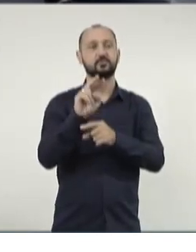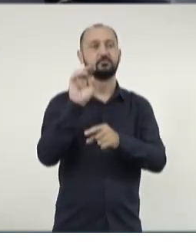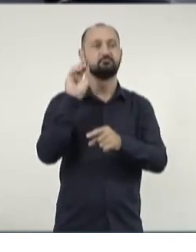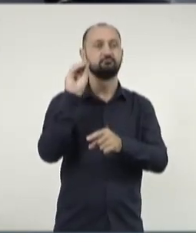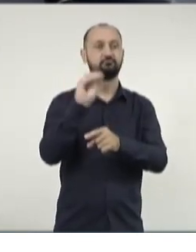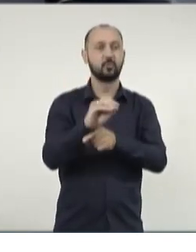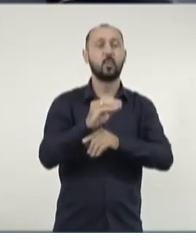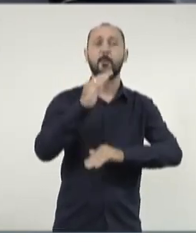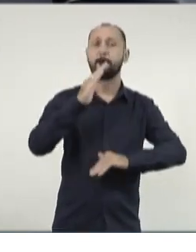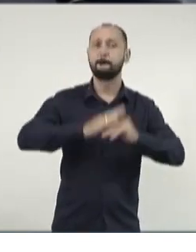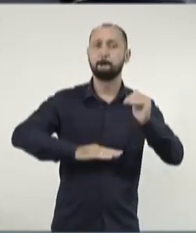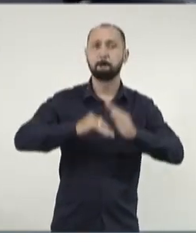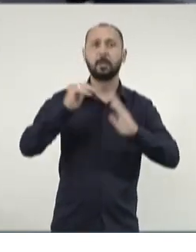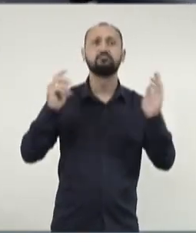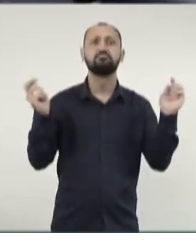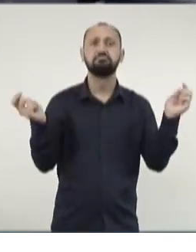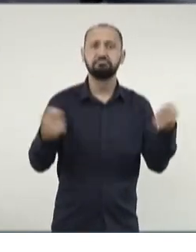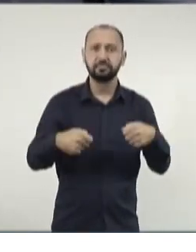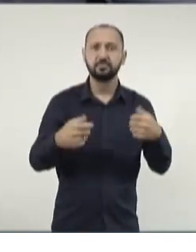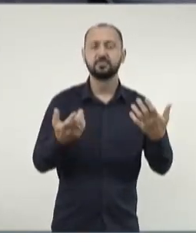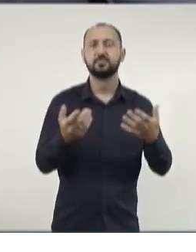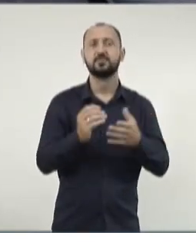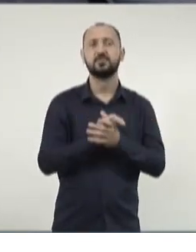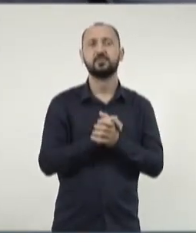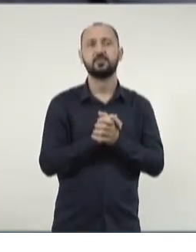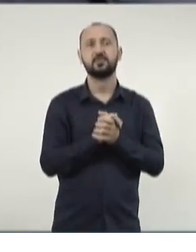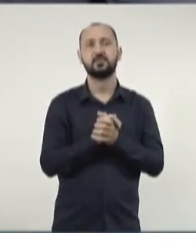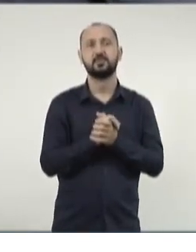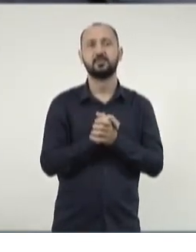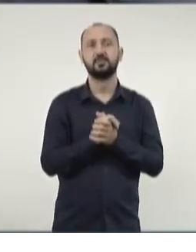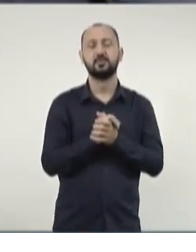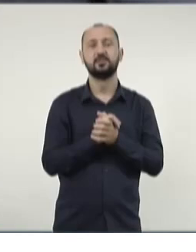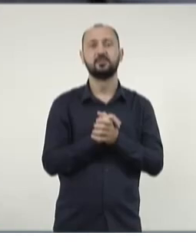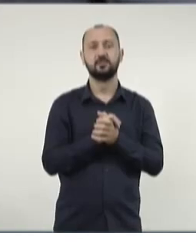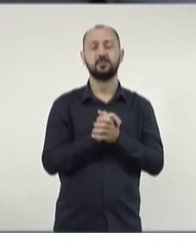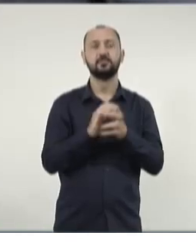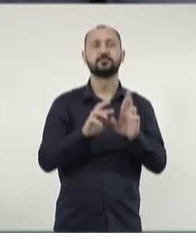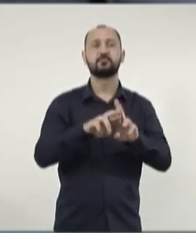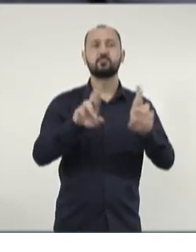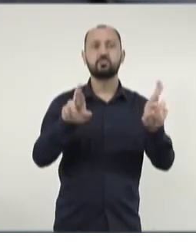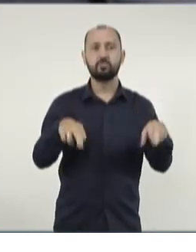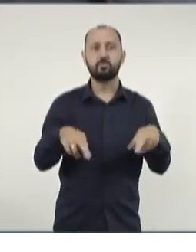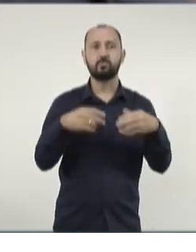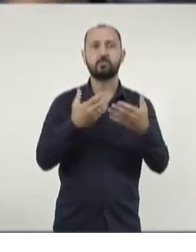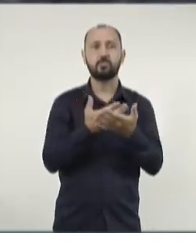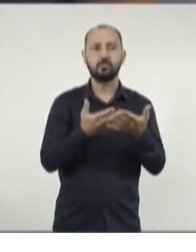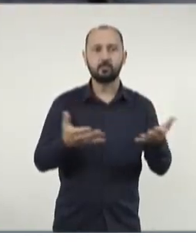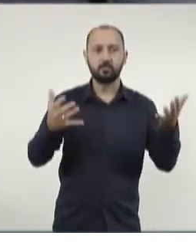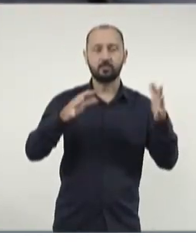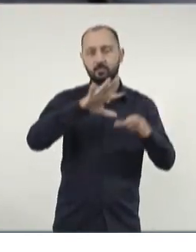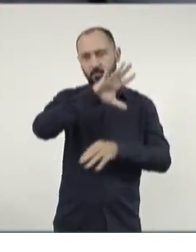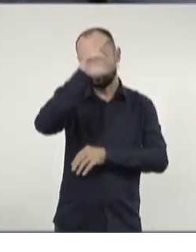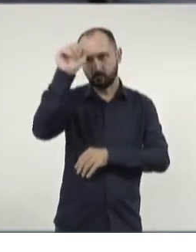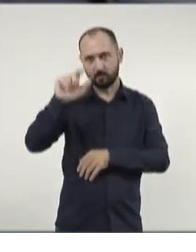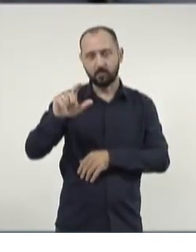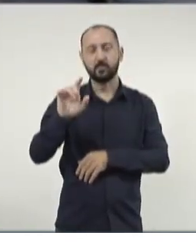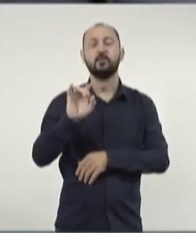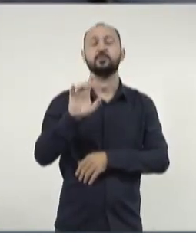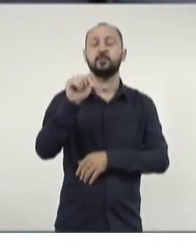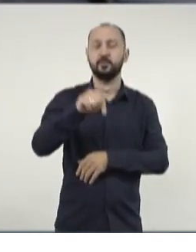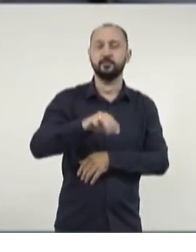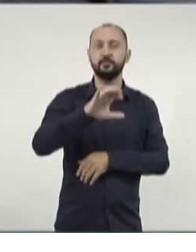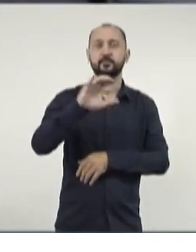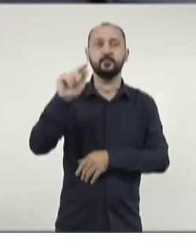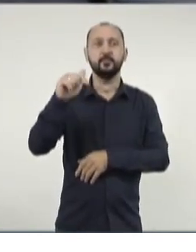super capacitados também. Então, essa rede, né, estender a todo o Mato Grosso do Sul, não só Campo